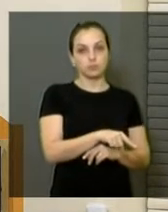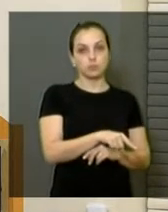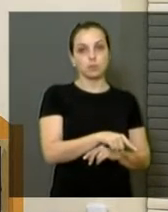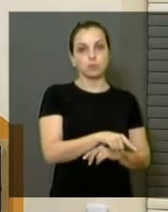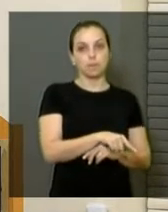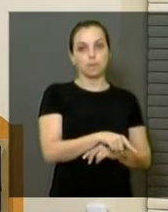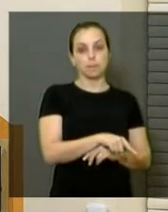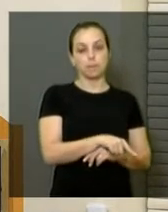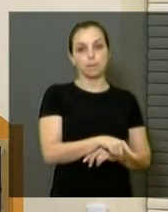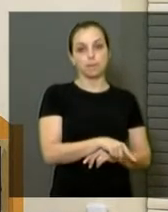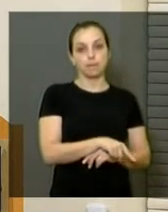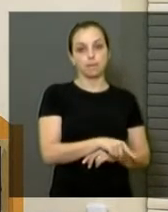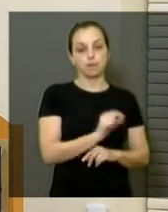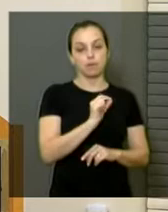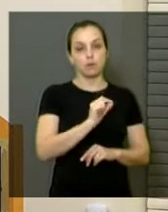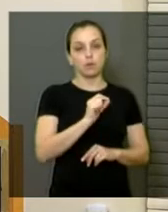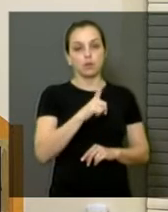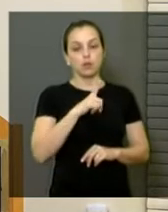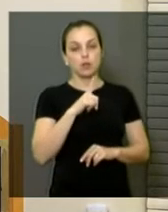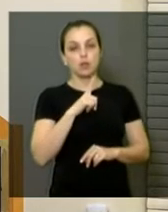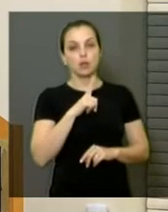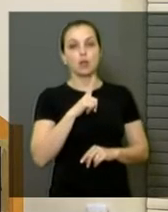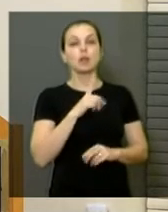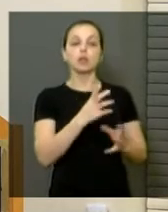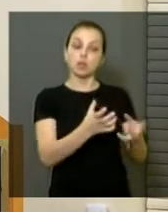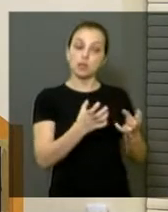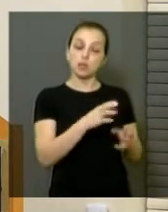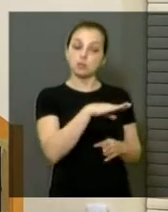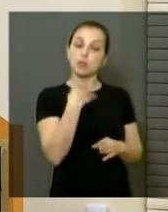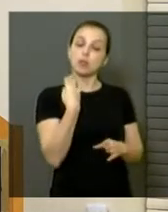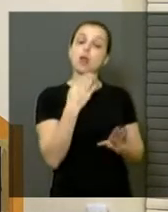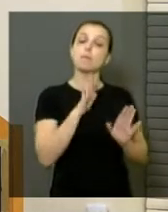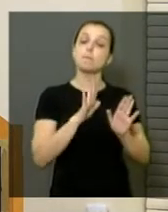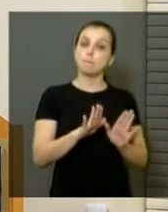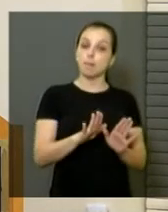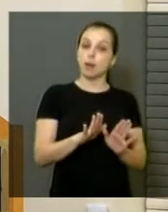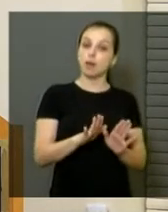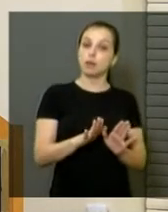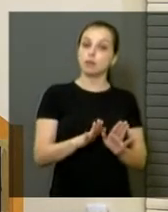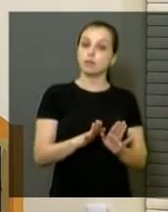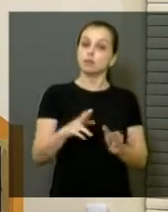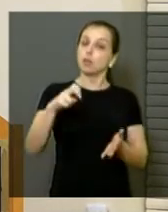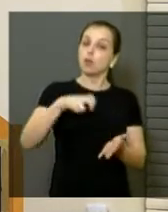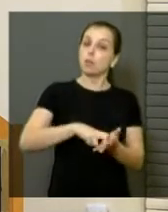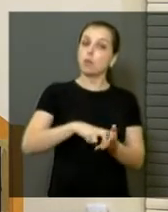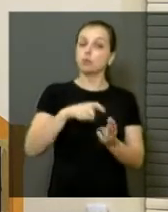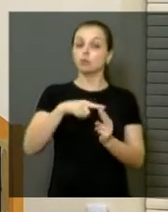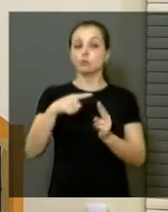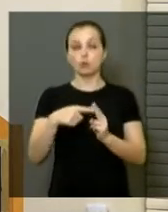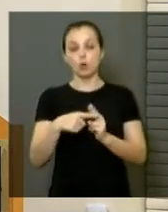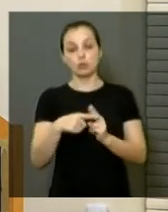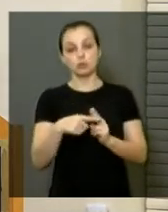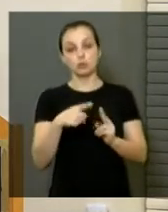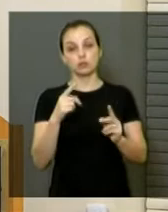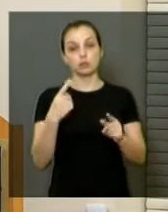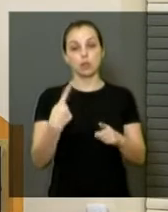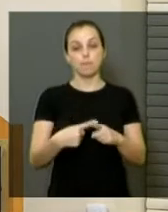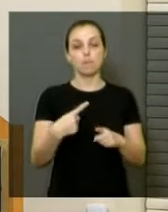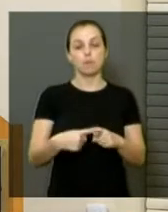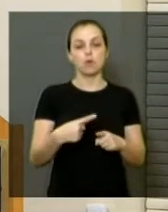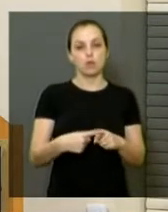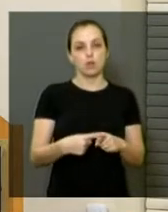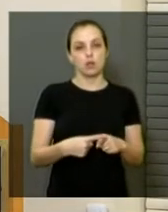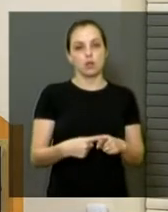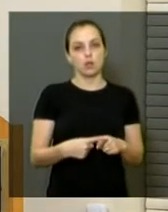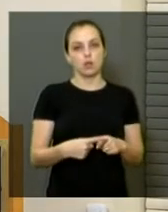dolosa, ou seja, com a intenção, mas ainda assim pune os dois oficiais, porque, independente de cumprir ordem